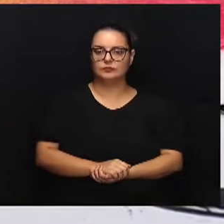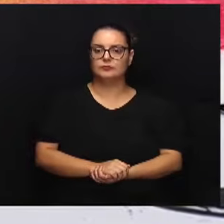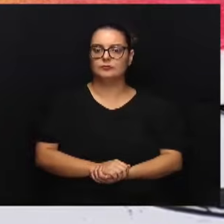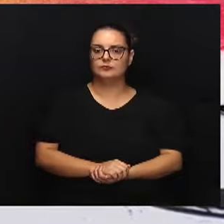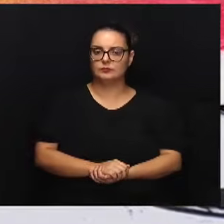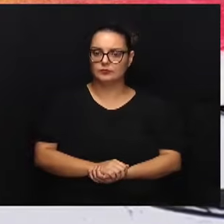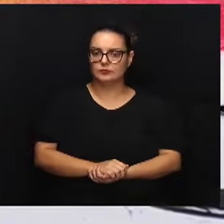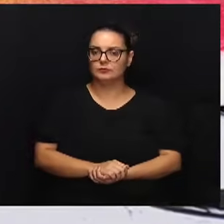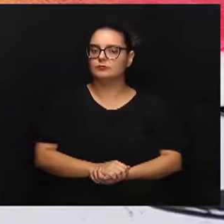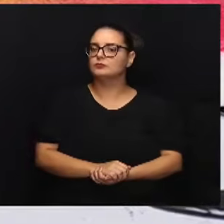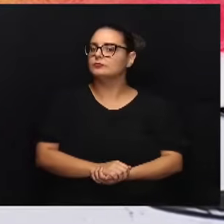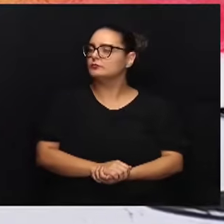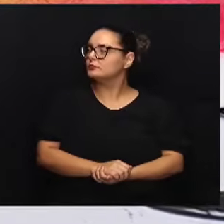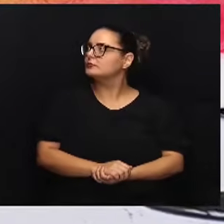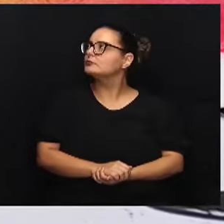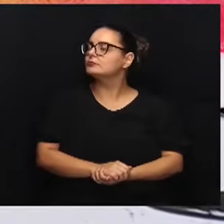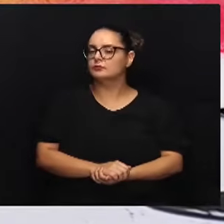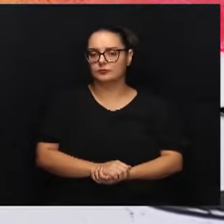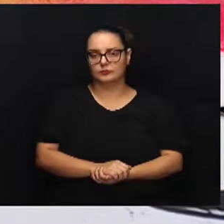Ó.